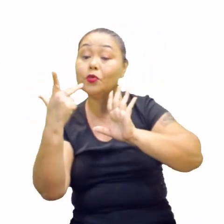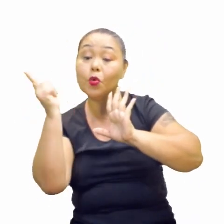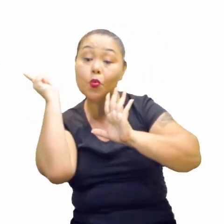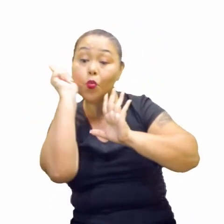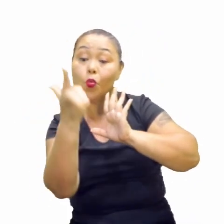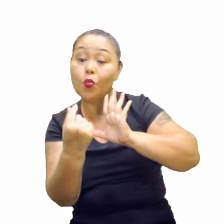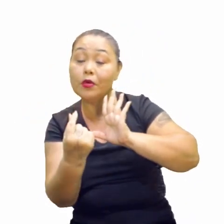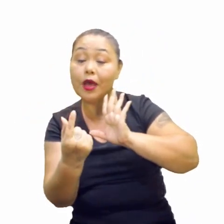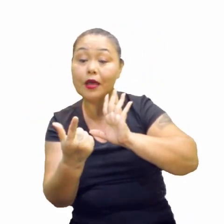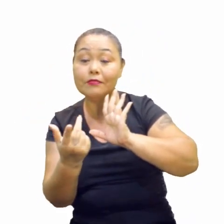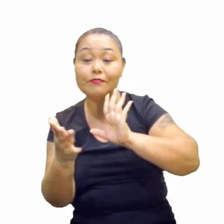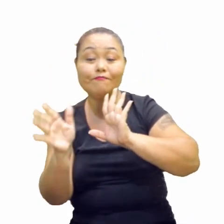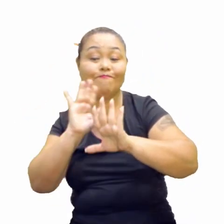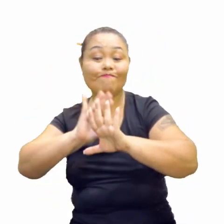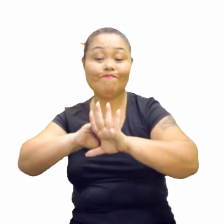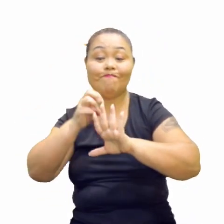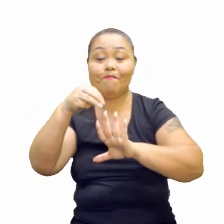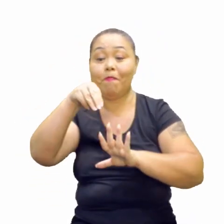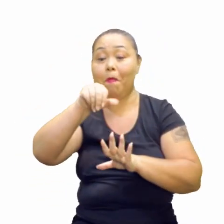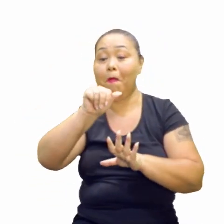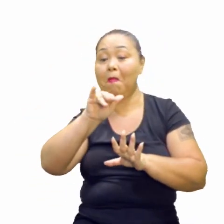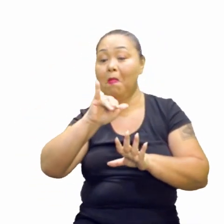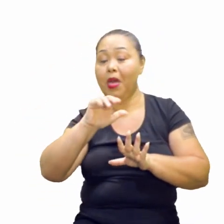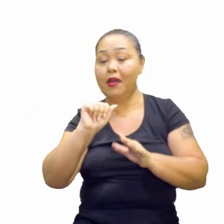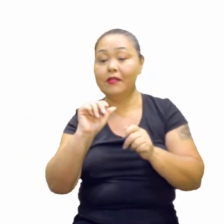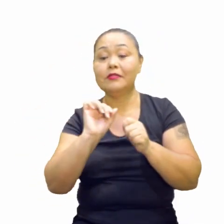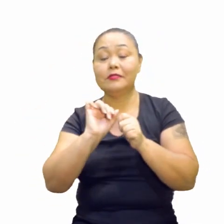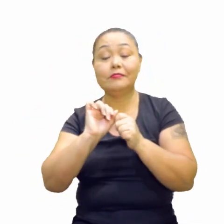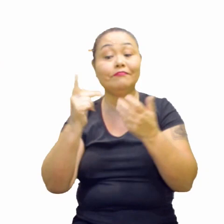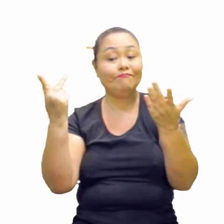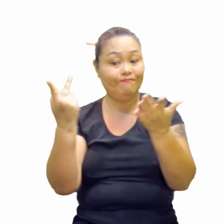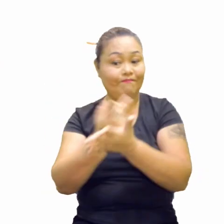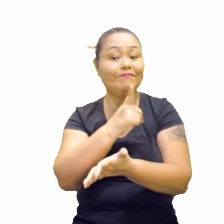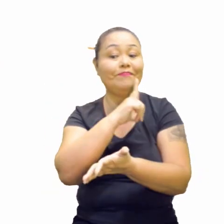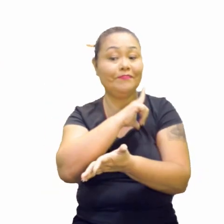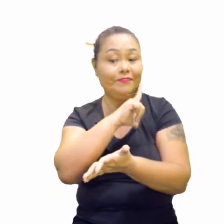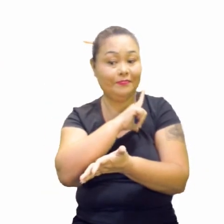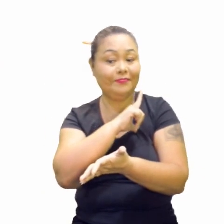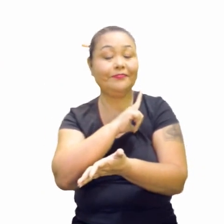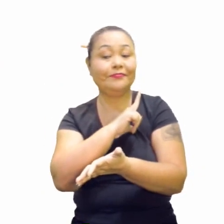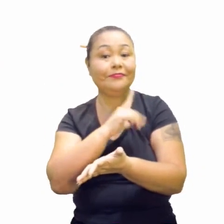máfia que isso acaba acontecendo. Sabia?